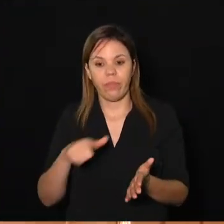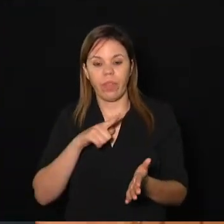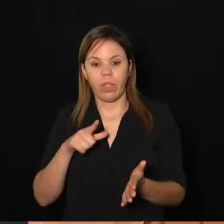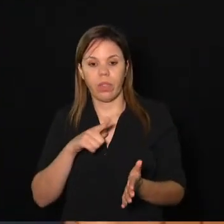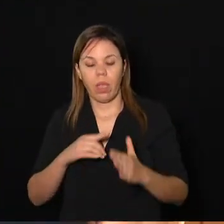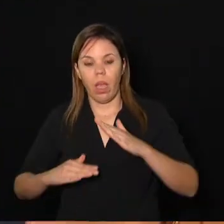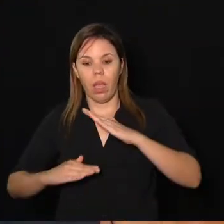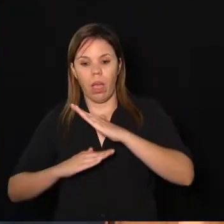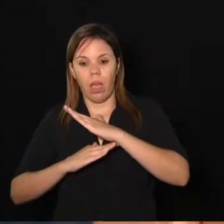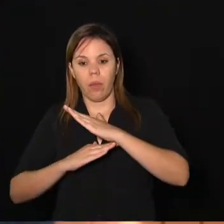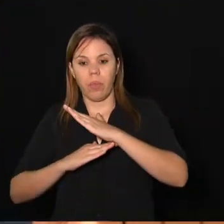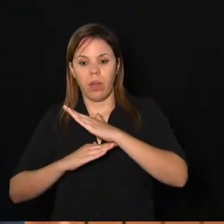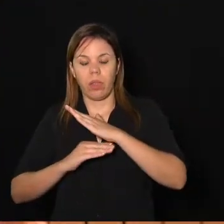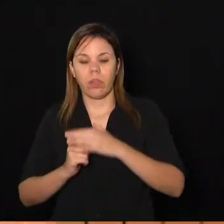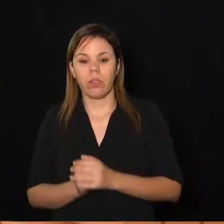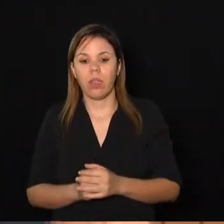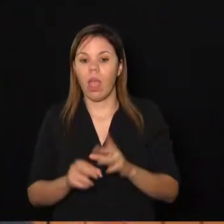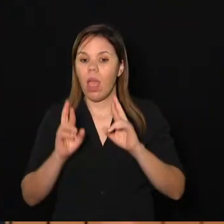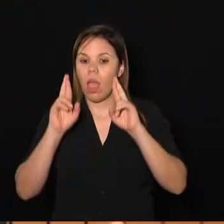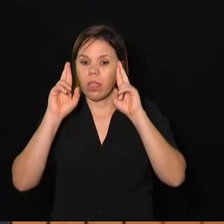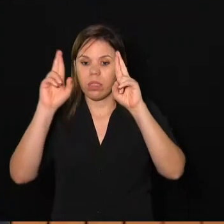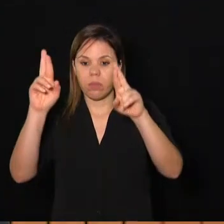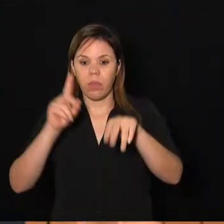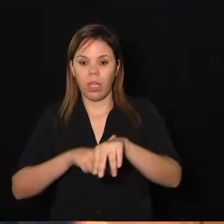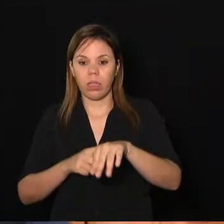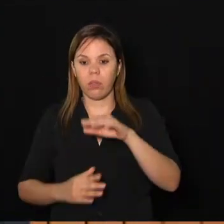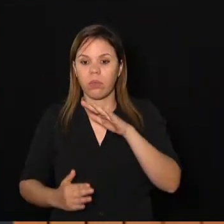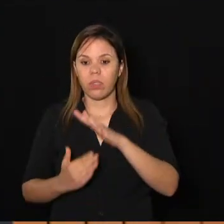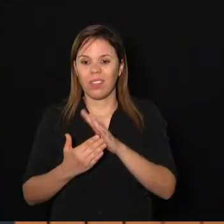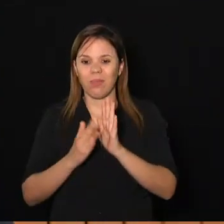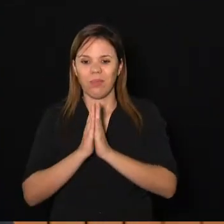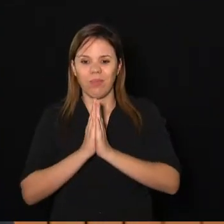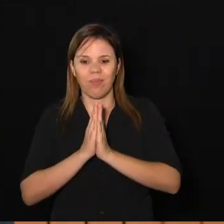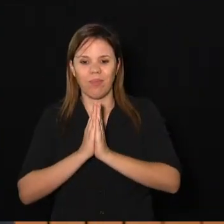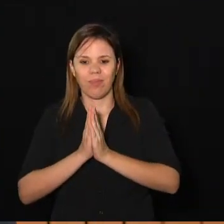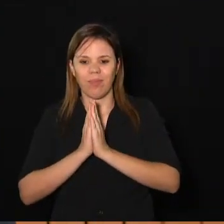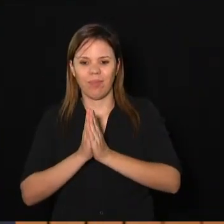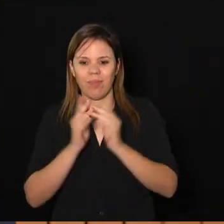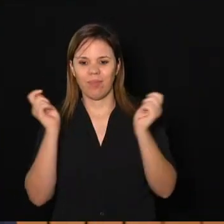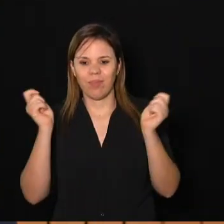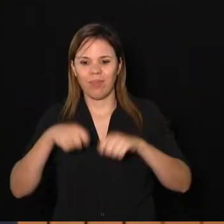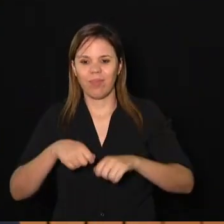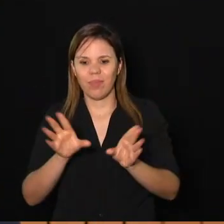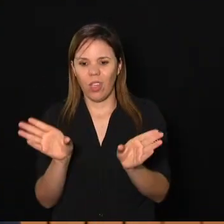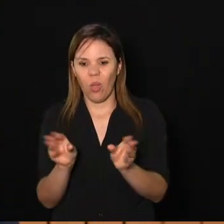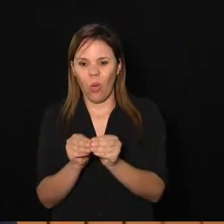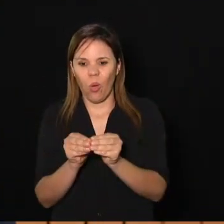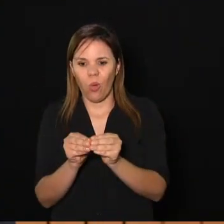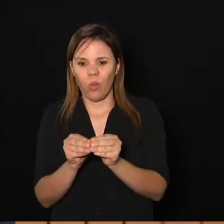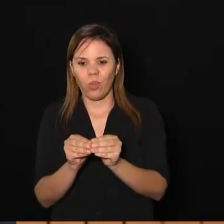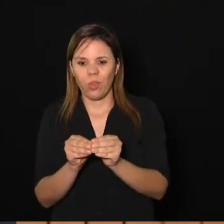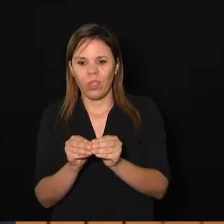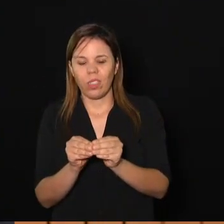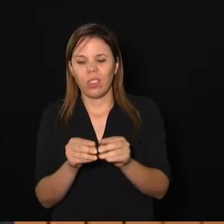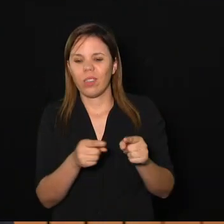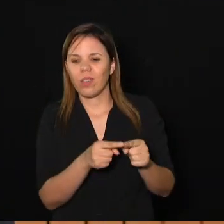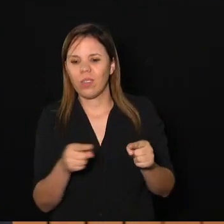respeite o mais próximo possível do tempo para que nós possamos concluir essa audiência no tempo